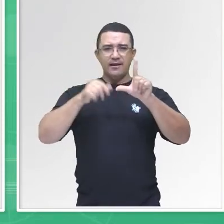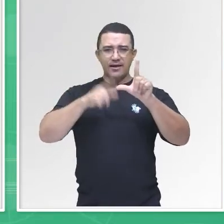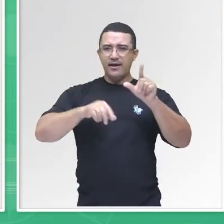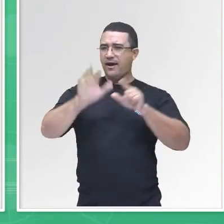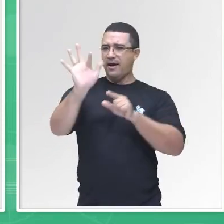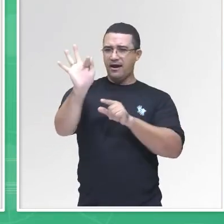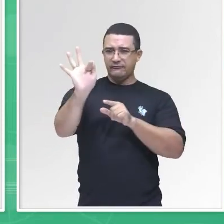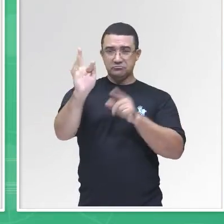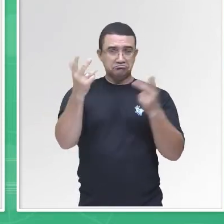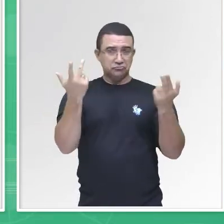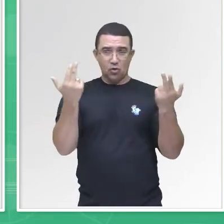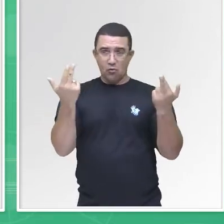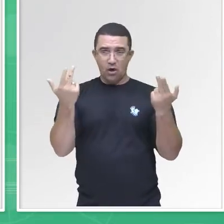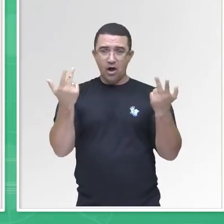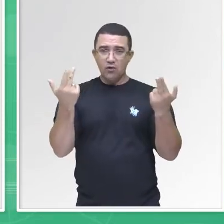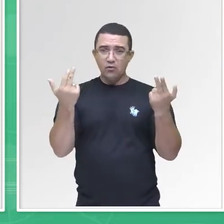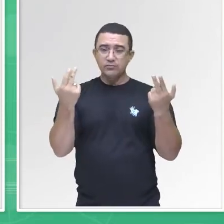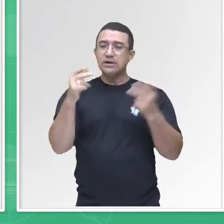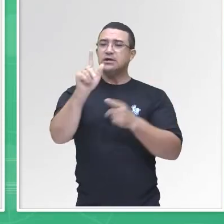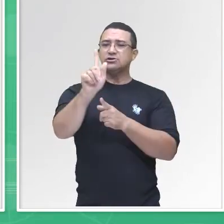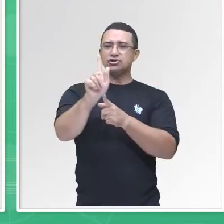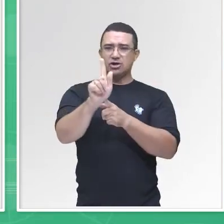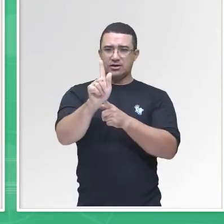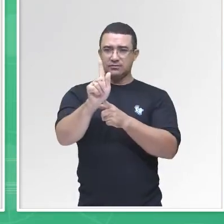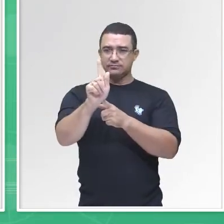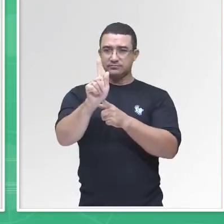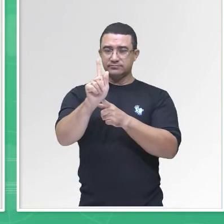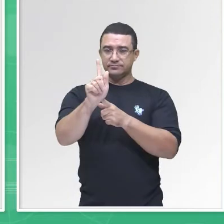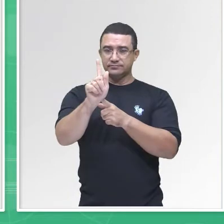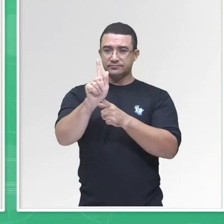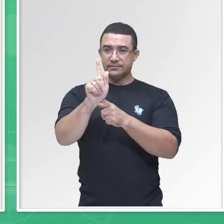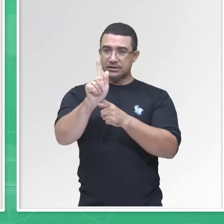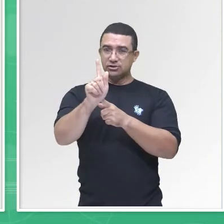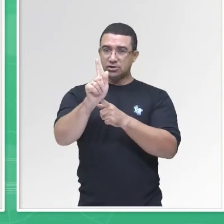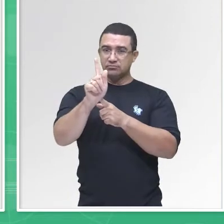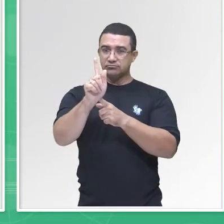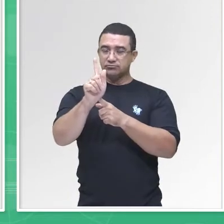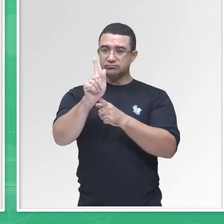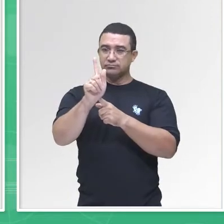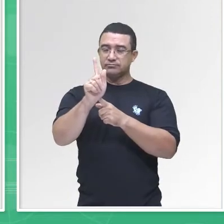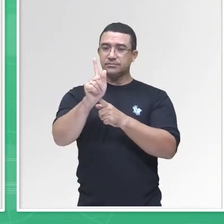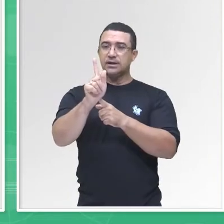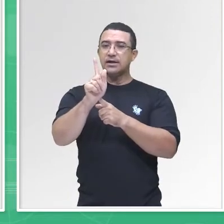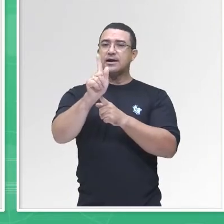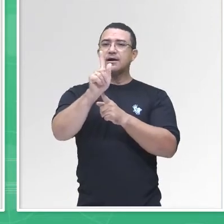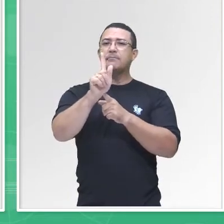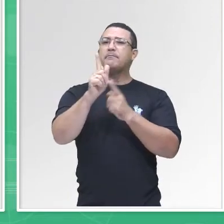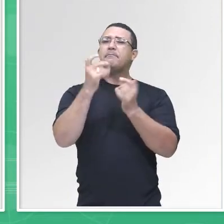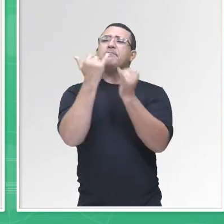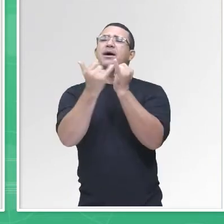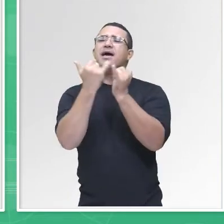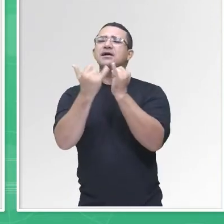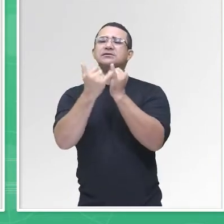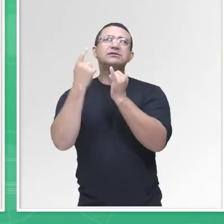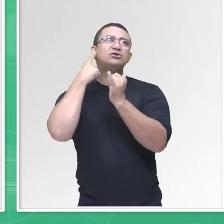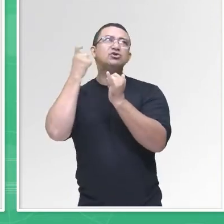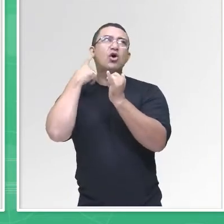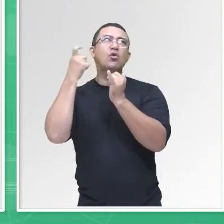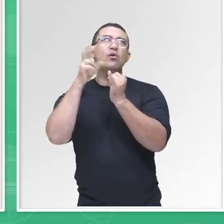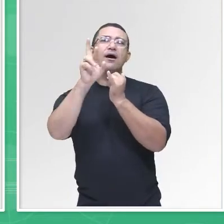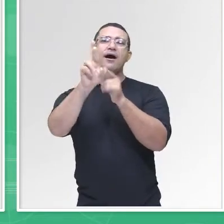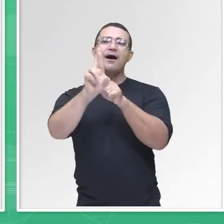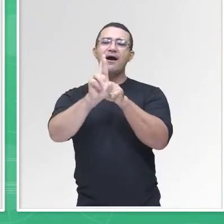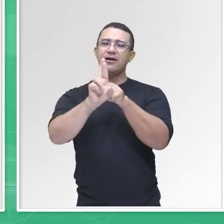observem, não é G. Aqui é a forma como nós escrevemos e o G tem esse som. Escutem. Re. É um som gutural,